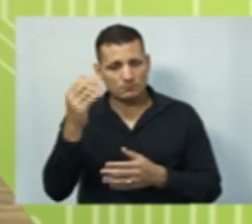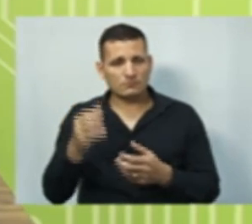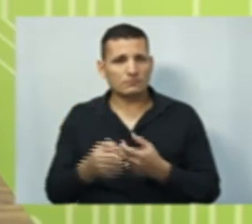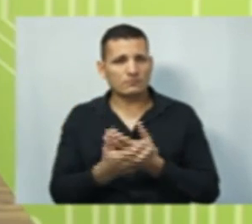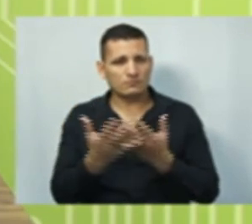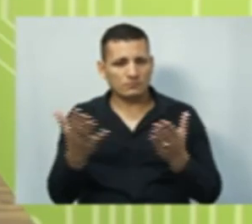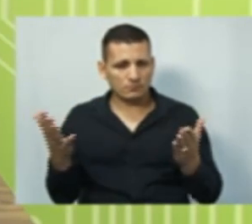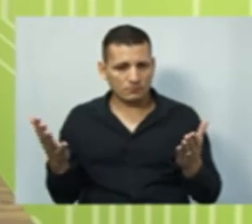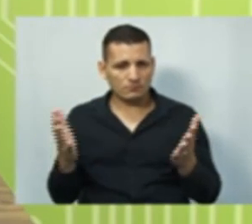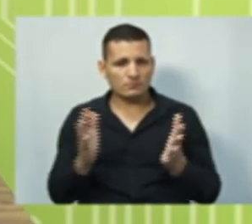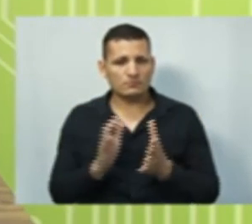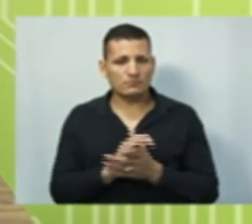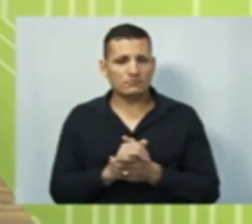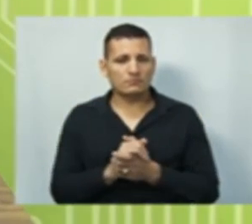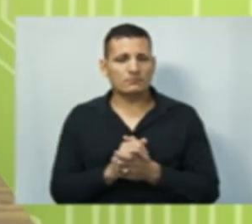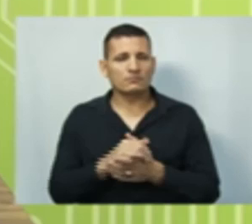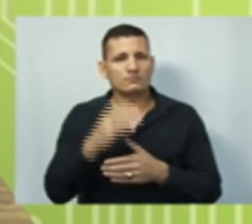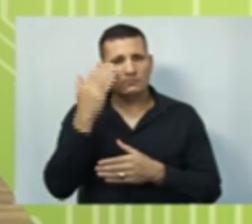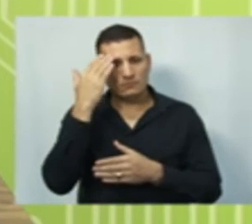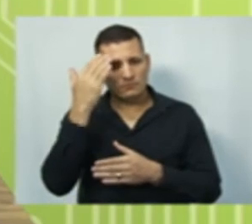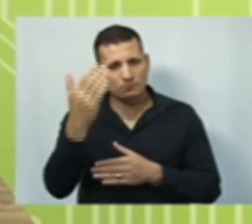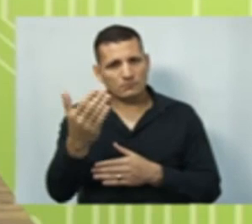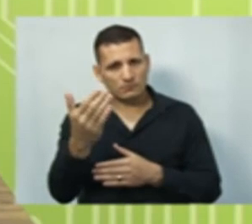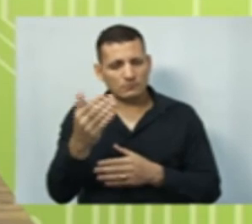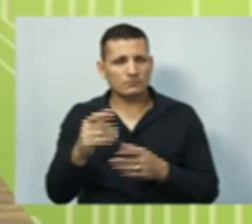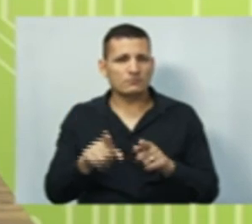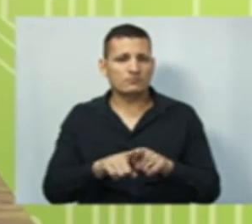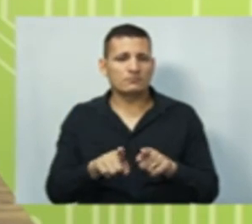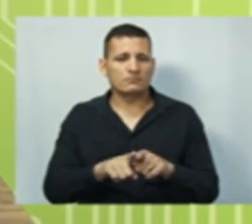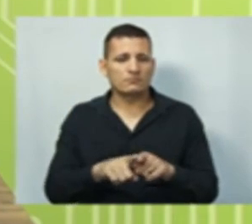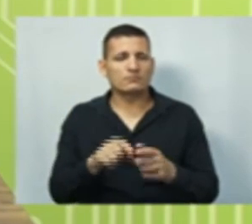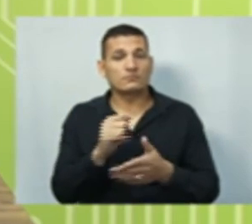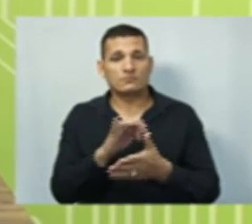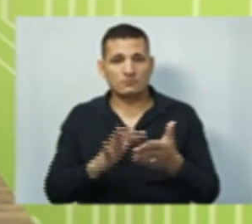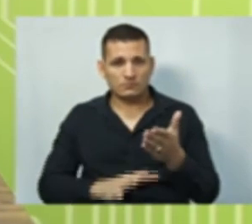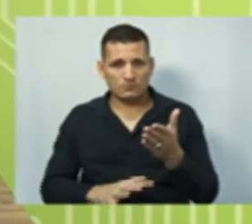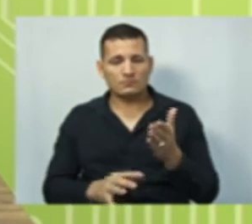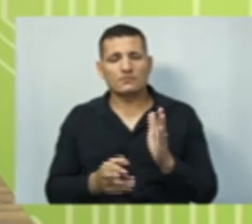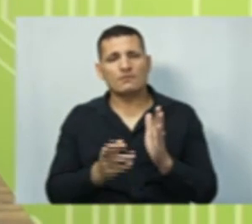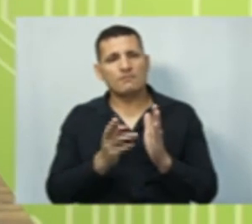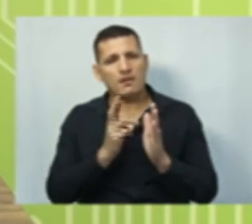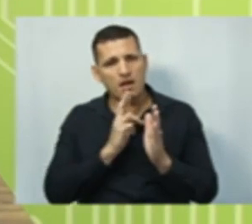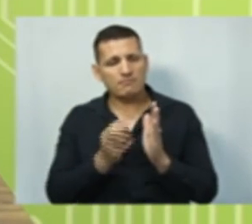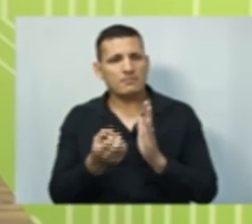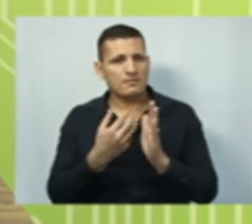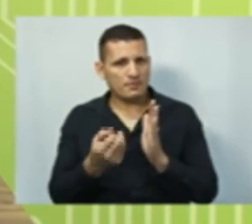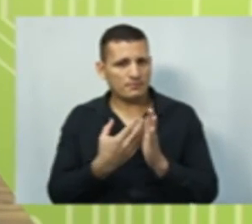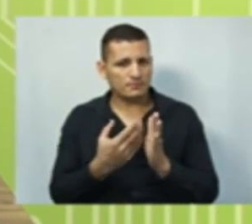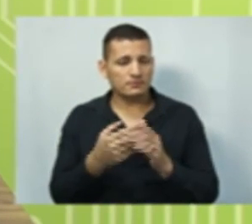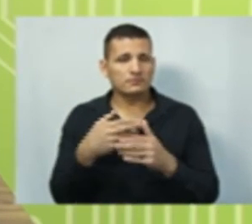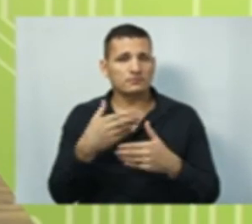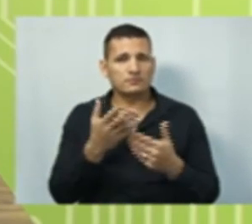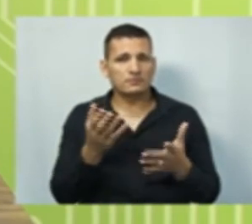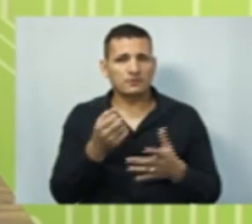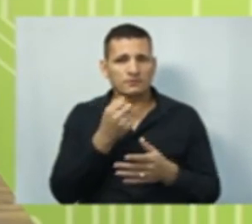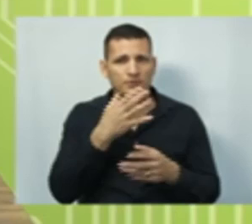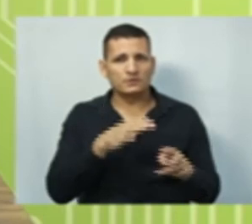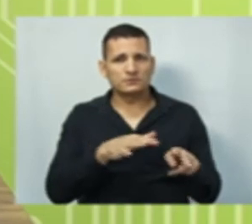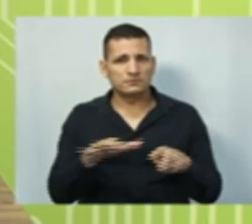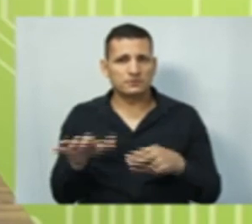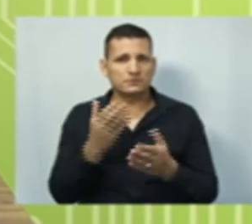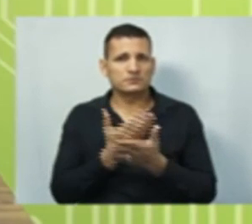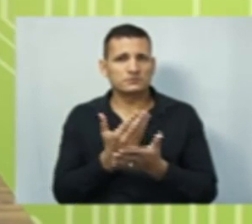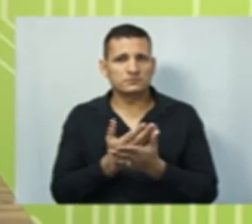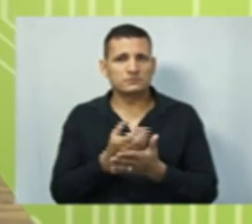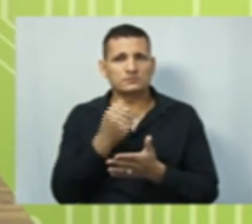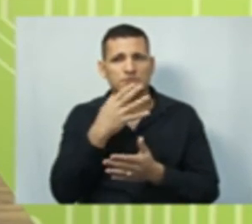todos, queria agradecer a participação da devolutiva das nossas atividades. Desejo para vocês uma boa semana de estudo e um bom desenvolvimento